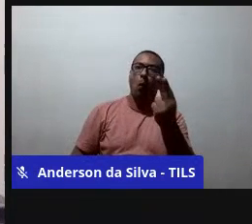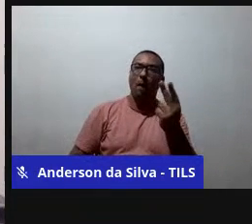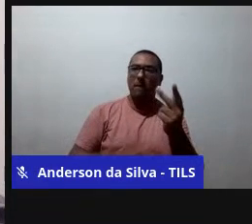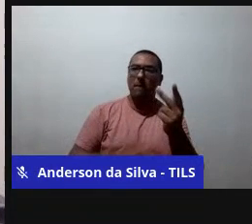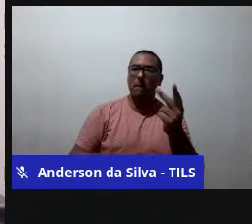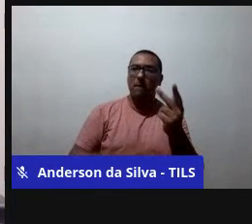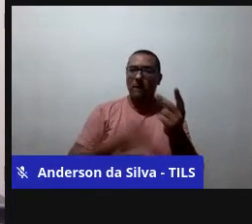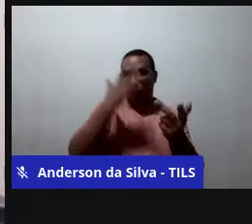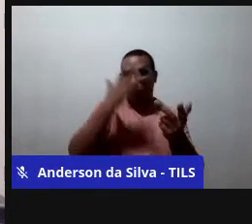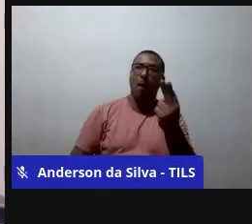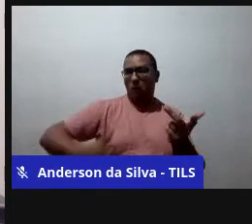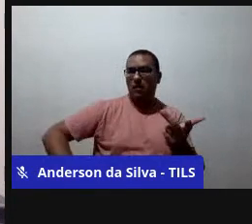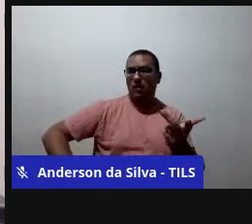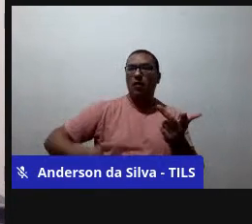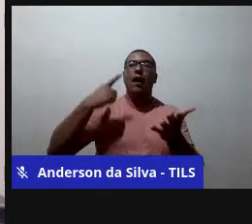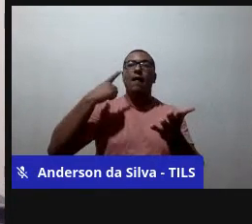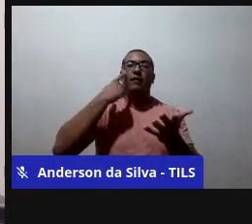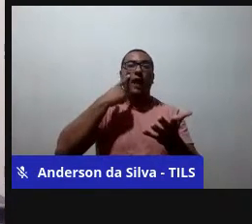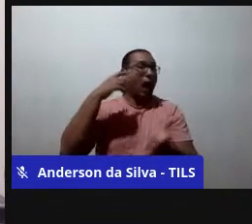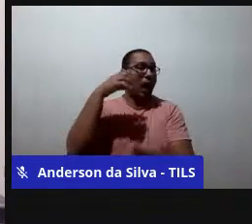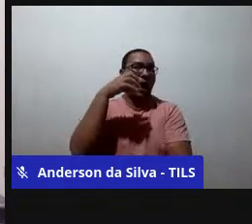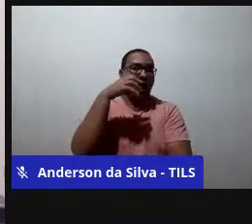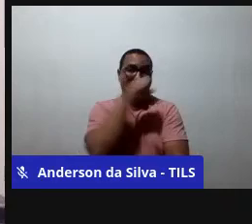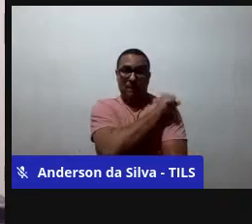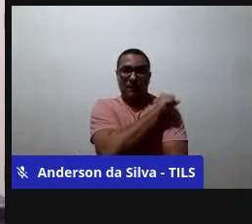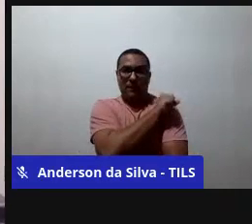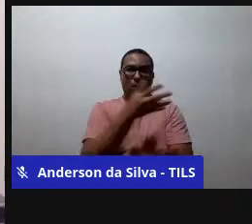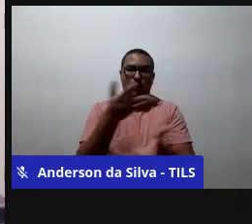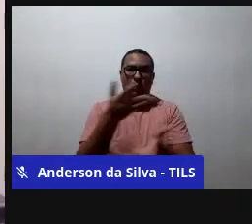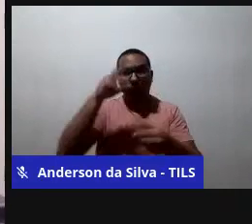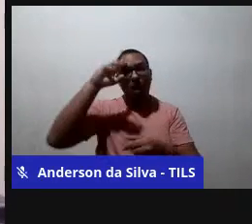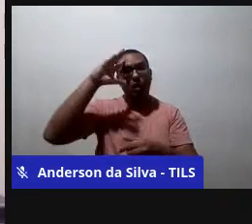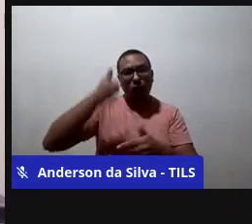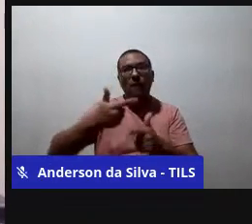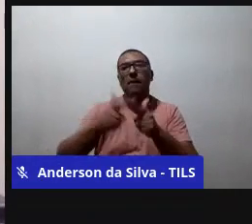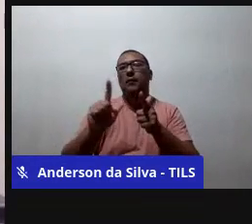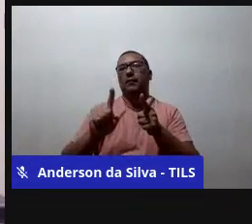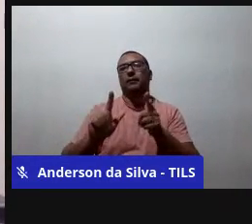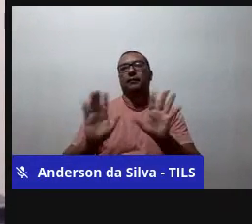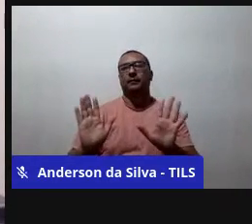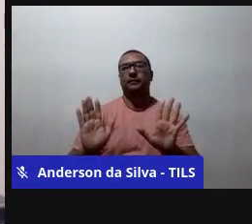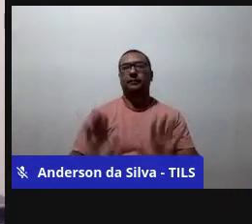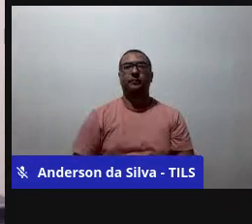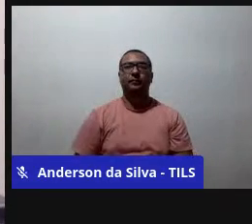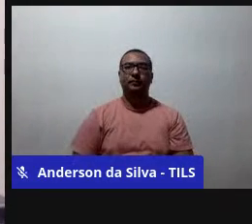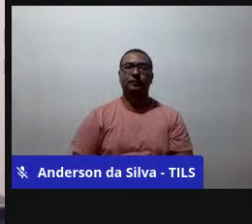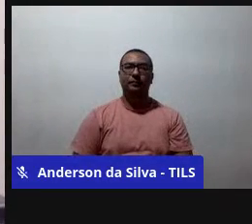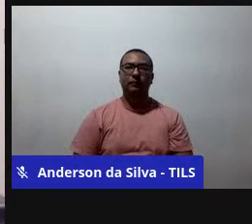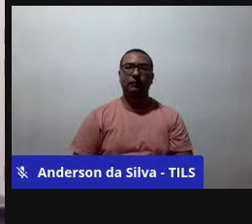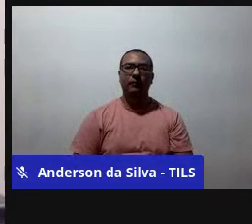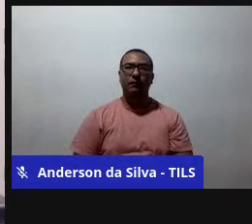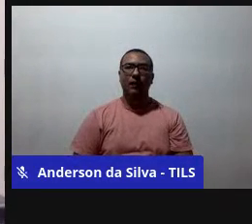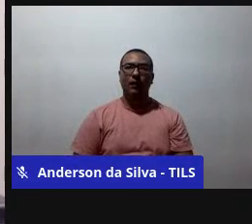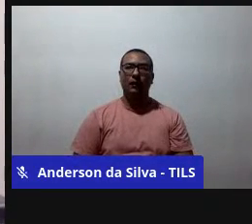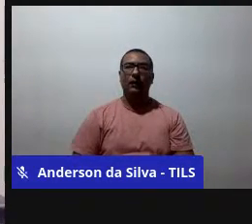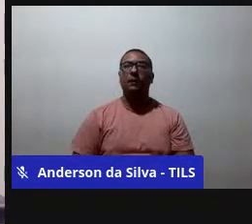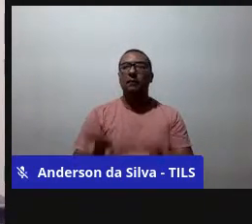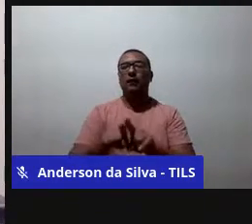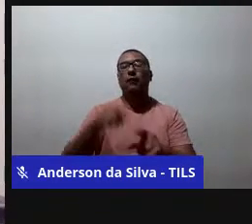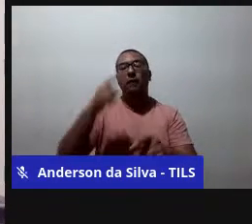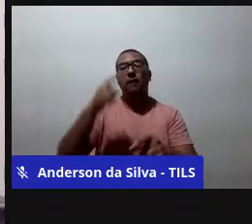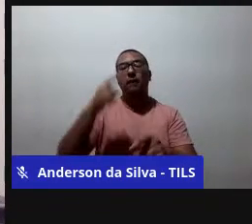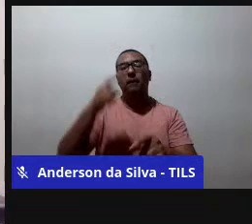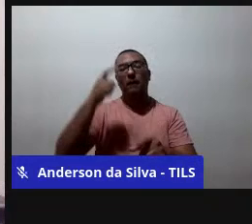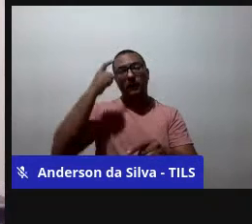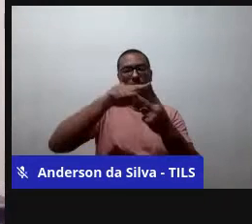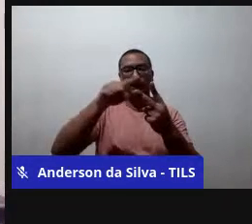governantes, atuar de uma forma mais ágil, mais rápida, né? Então, eu vou pegar dois aspectos aqui. Um